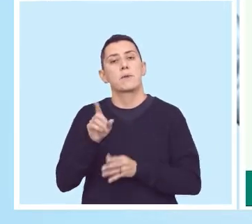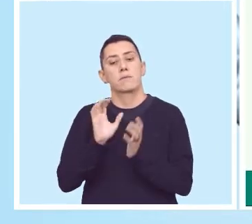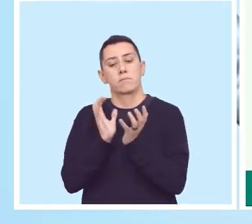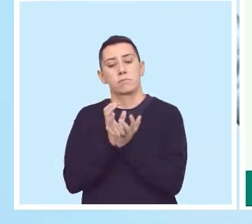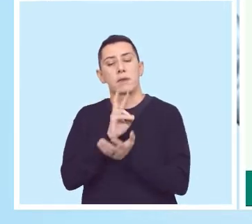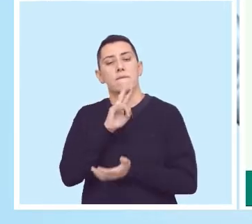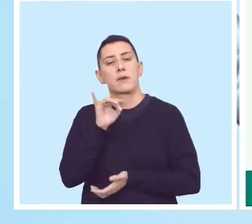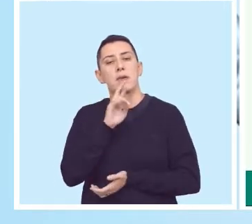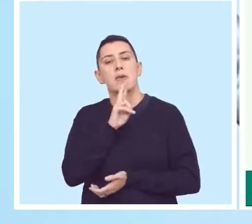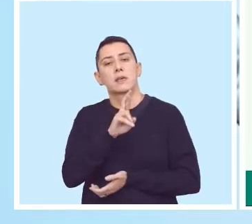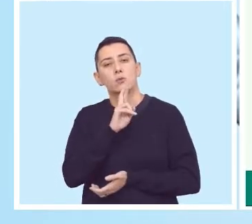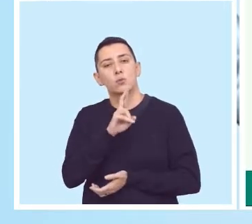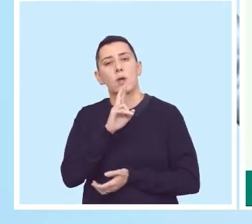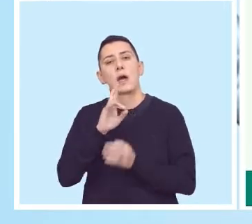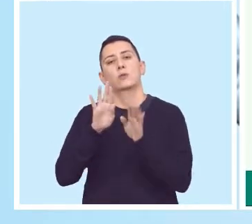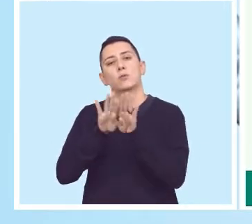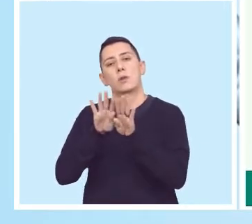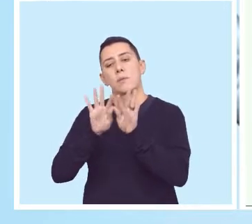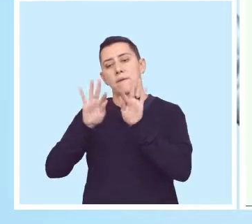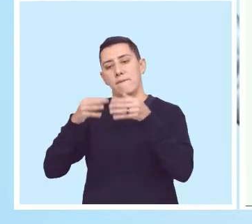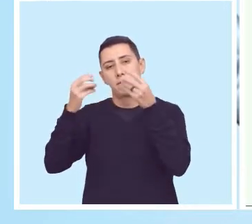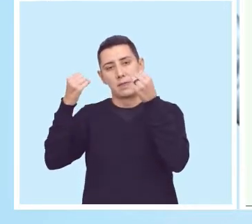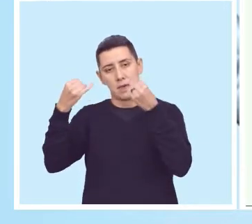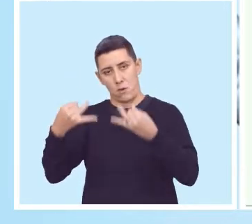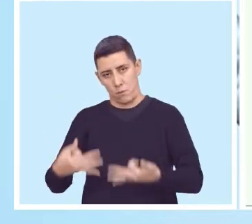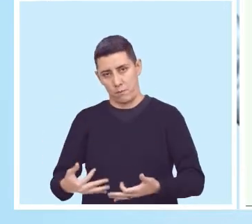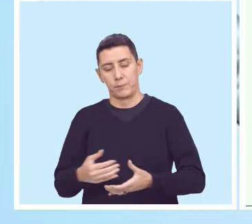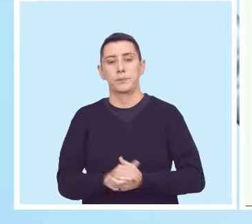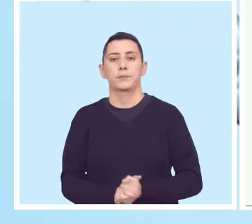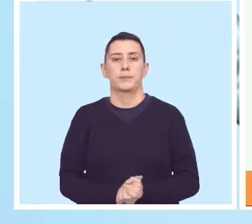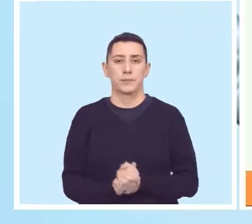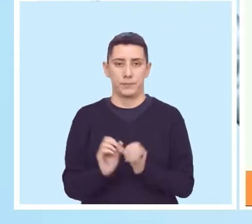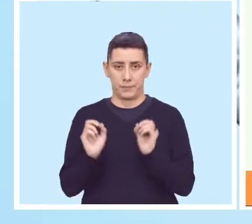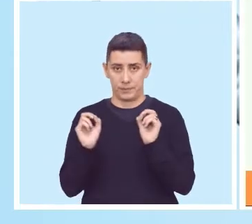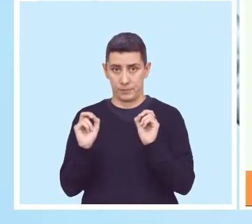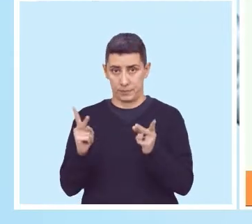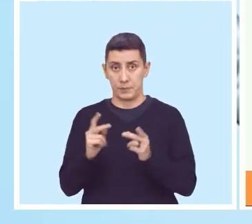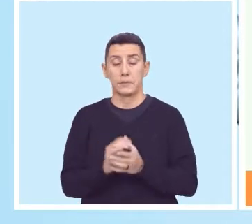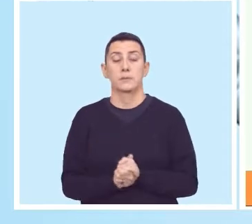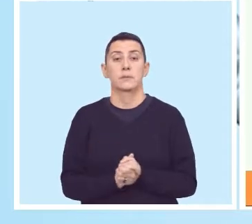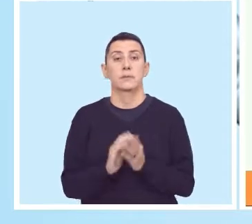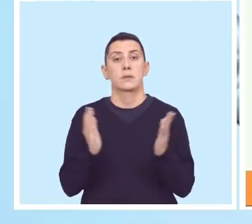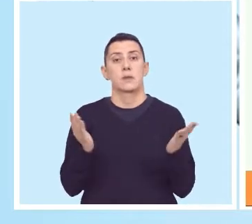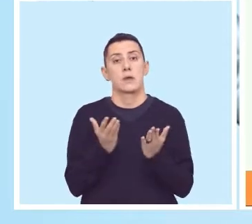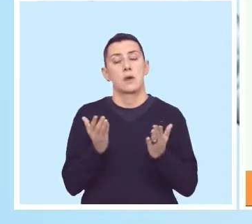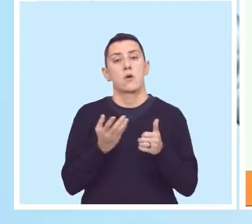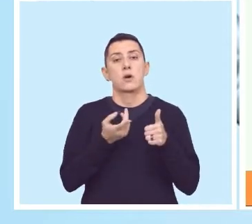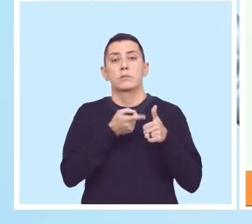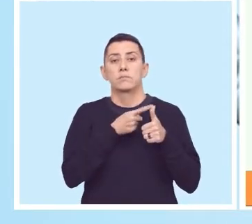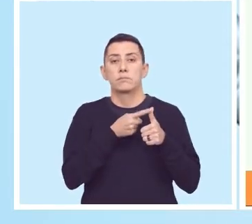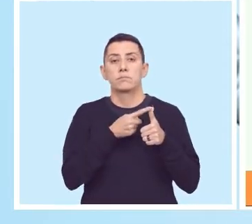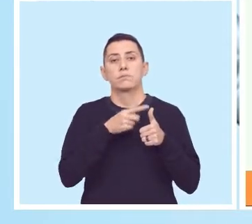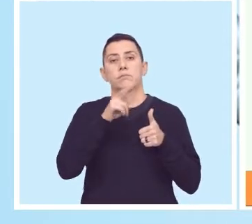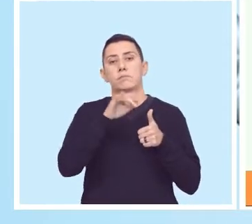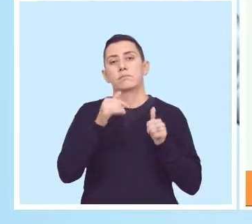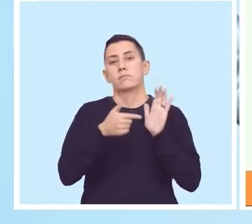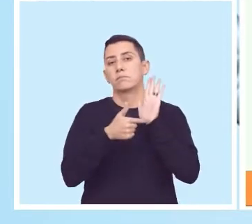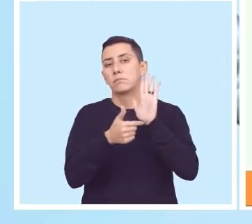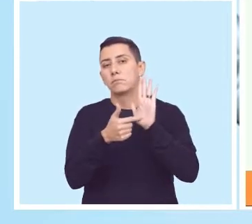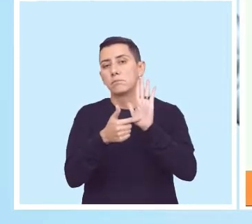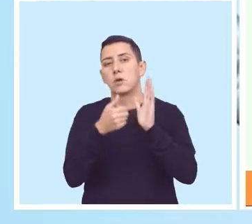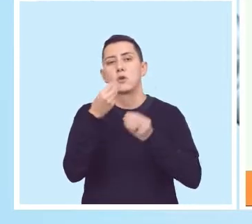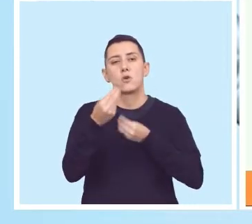as considerações finais. Tudo bem? Então, vamos lá falar agora e contextualizar, motivar